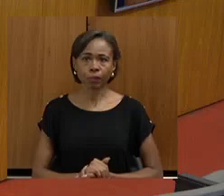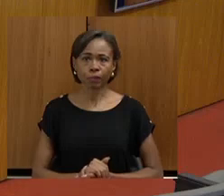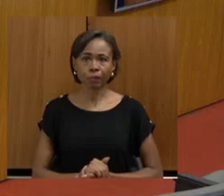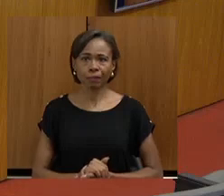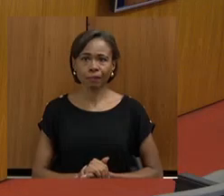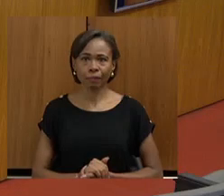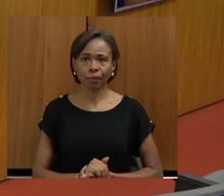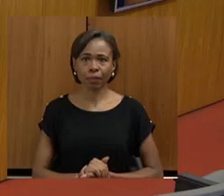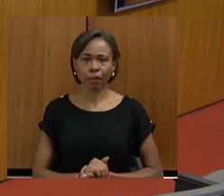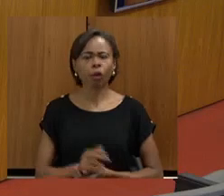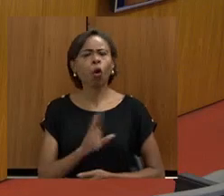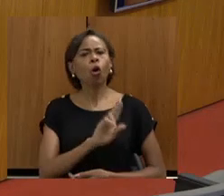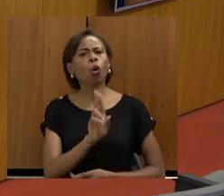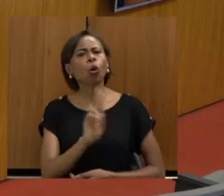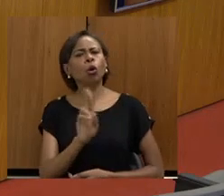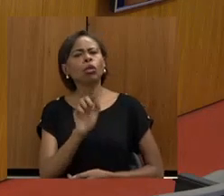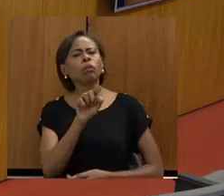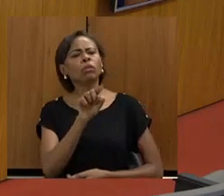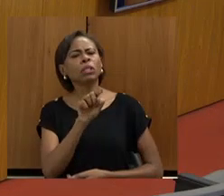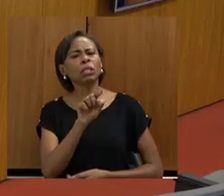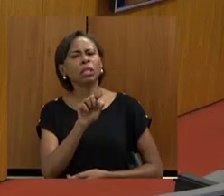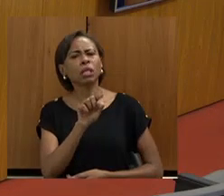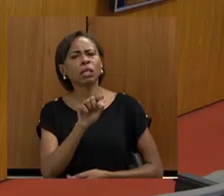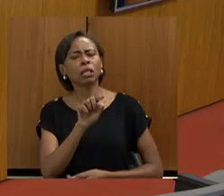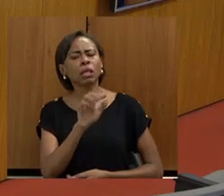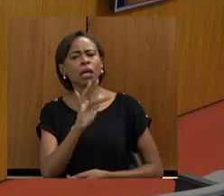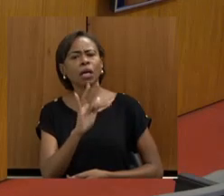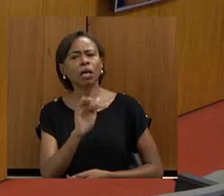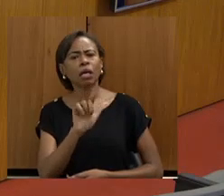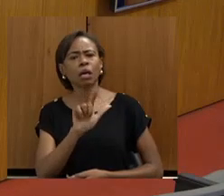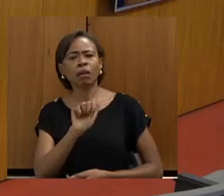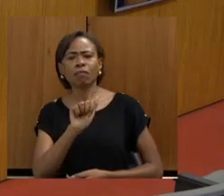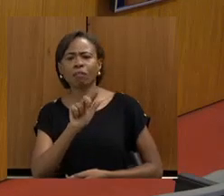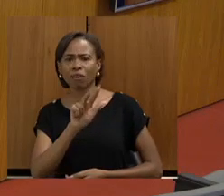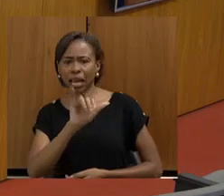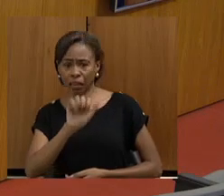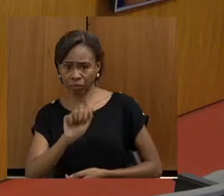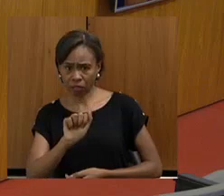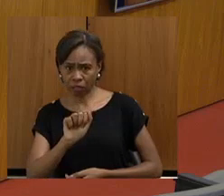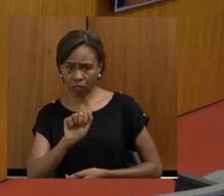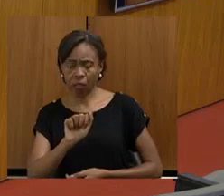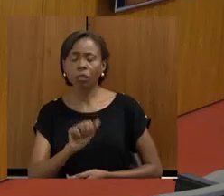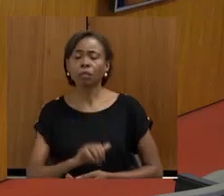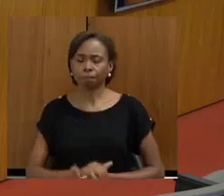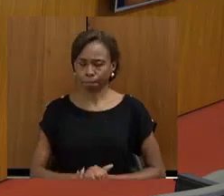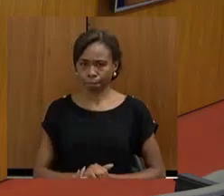Por gentileza. Qual o nome da nobre colega? Flávia. Doutora Flávia.